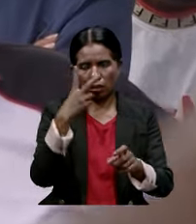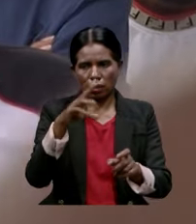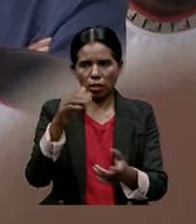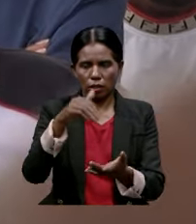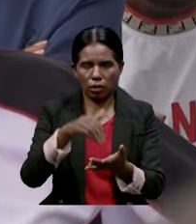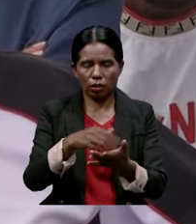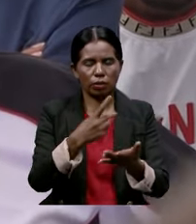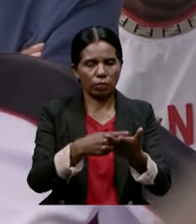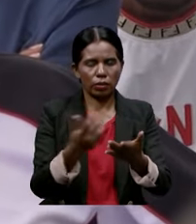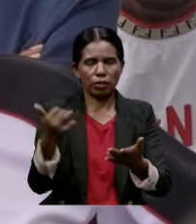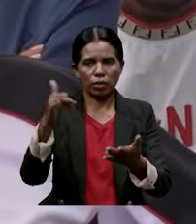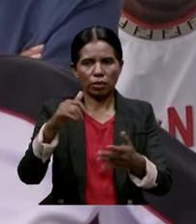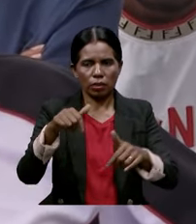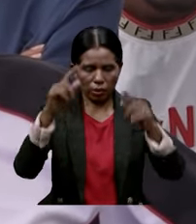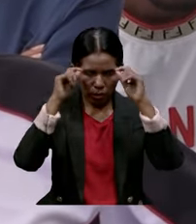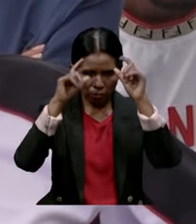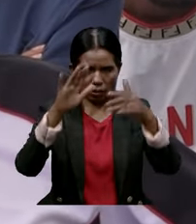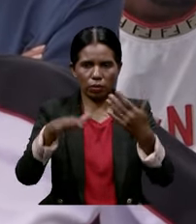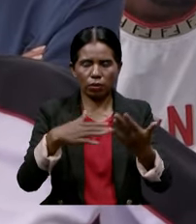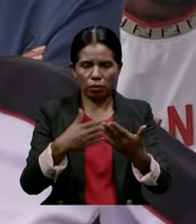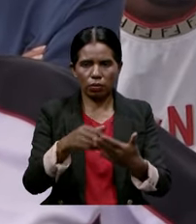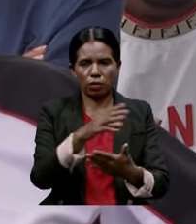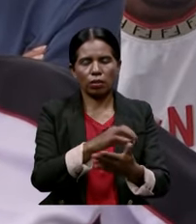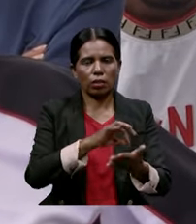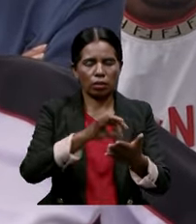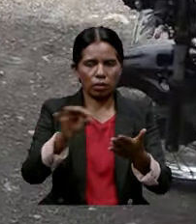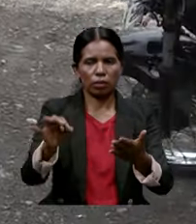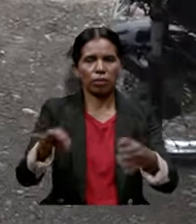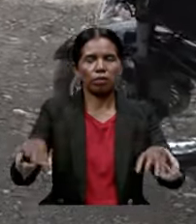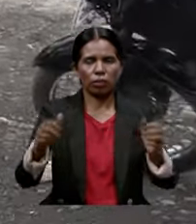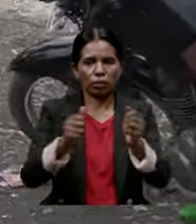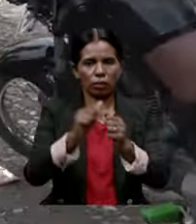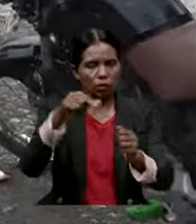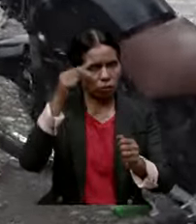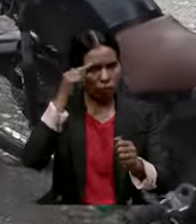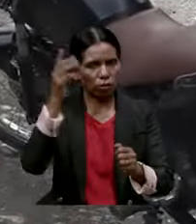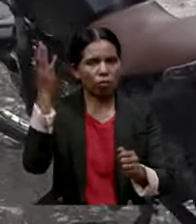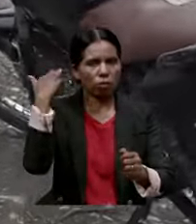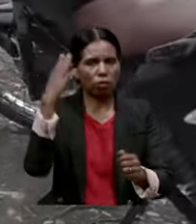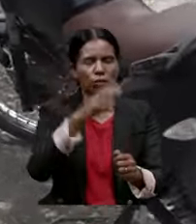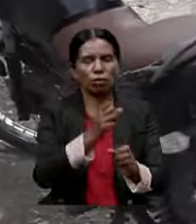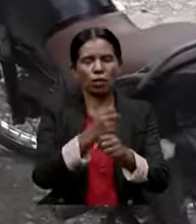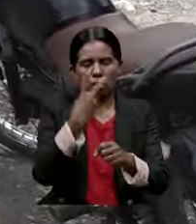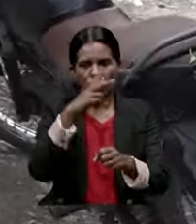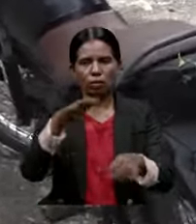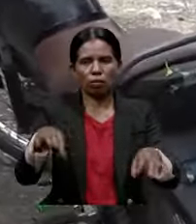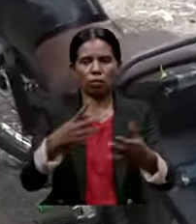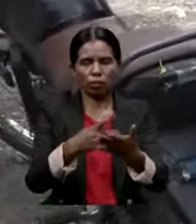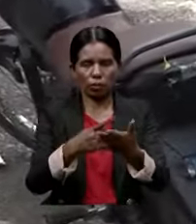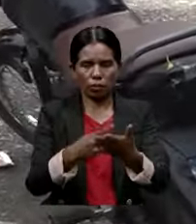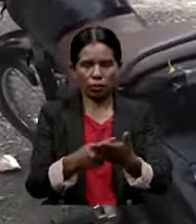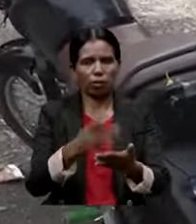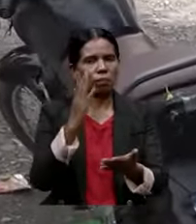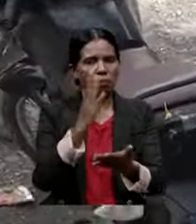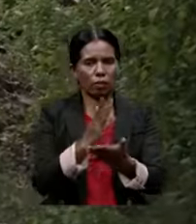ba projeto sire e território larantomak nebe assina ona contrato ho governo anterior ho di controla serviço projeto hirak nebe